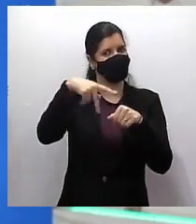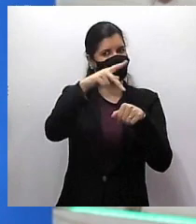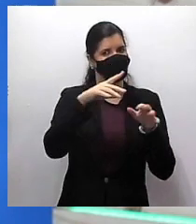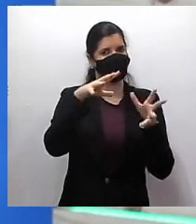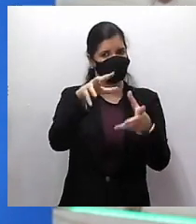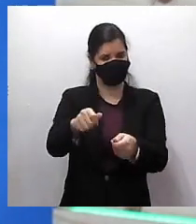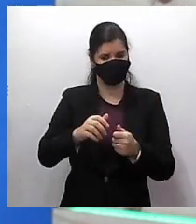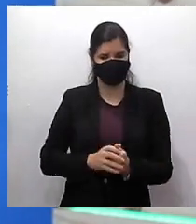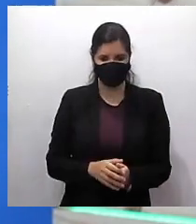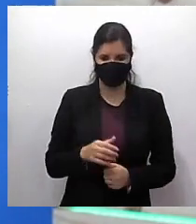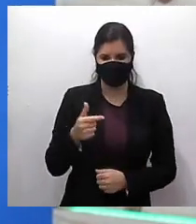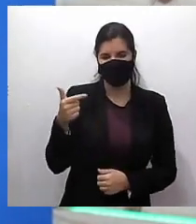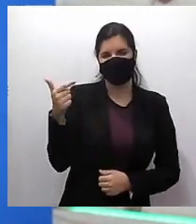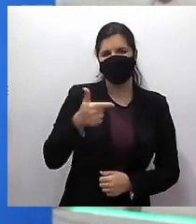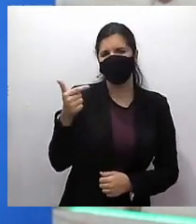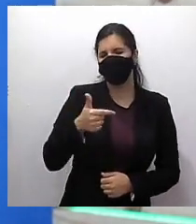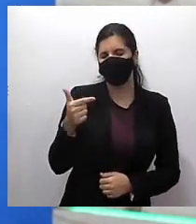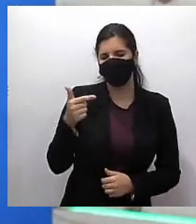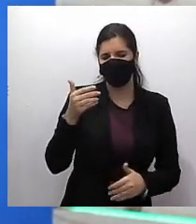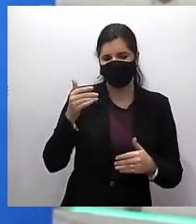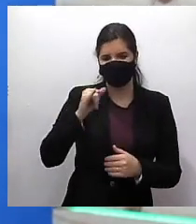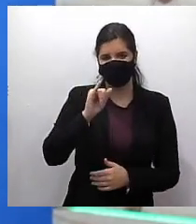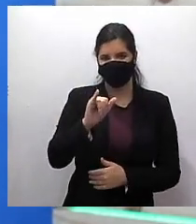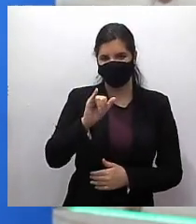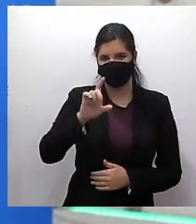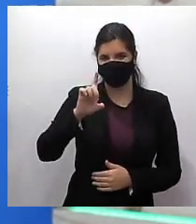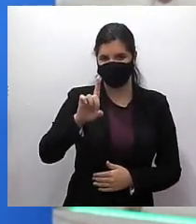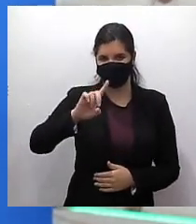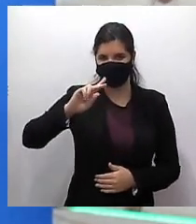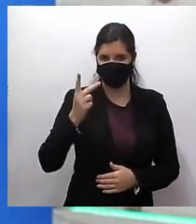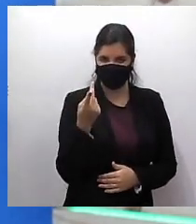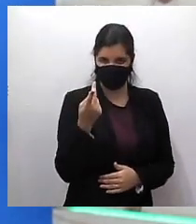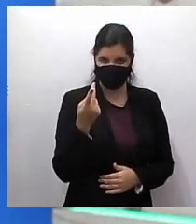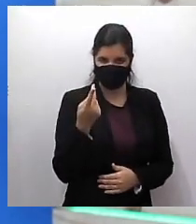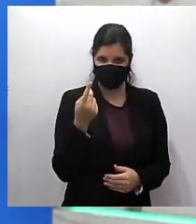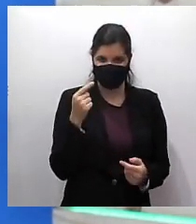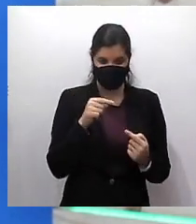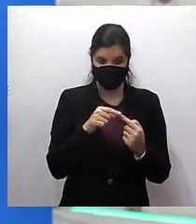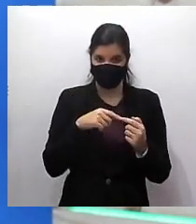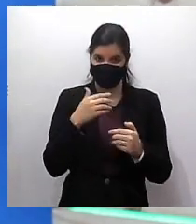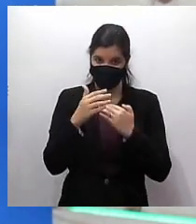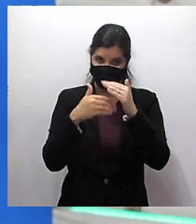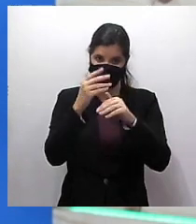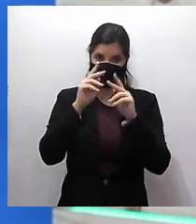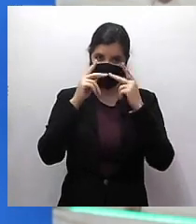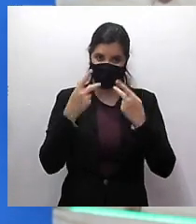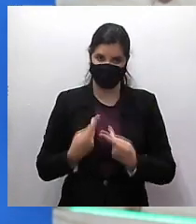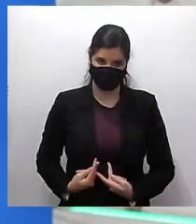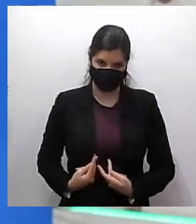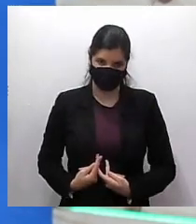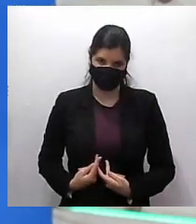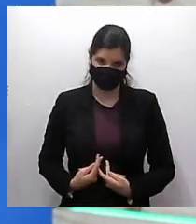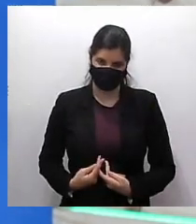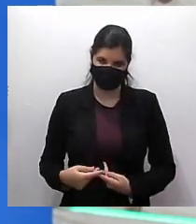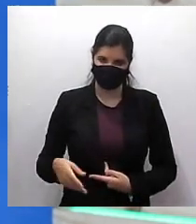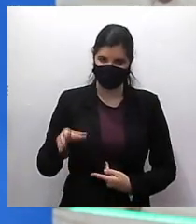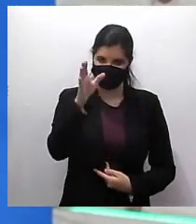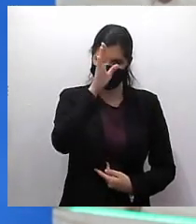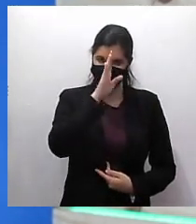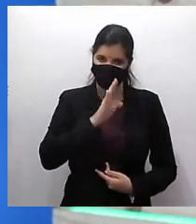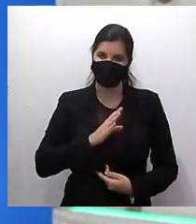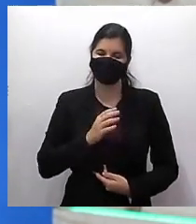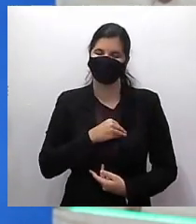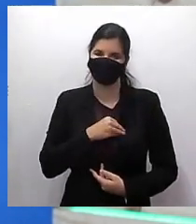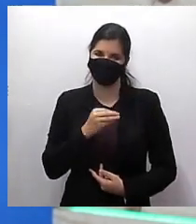segundo fator que classifica o país como desenvolvido é o IDH. O Índice de Desenvolvimento Humano. É aí onde o Brasil peca,